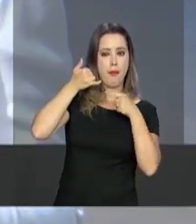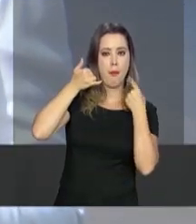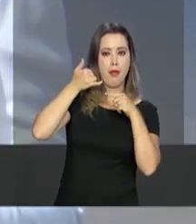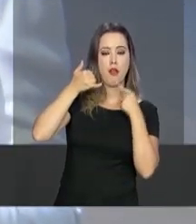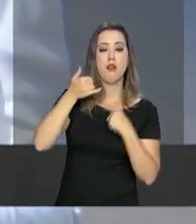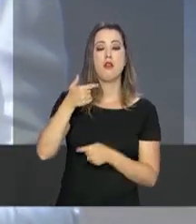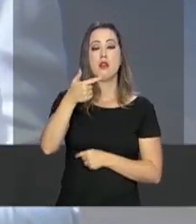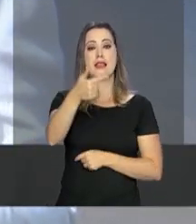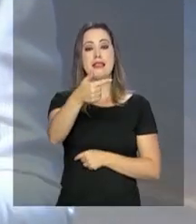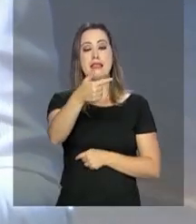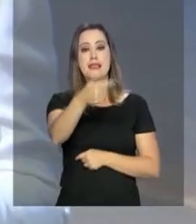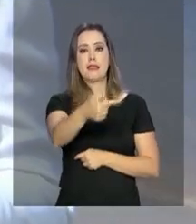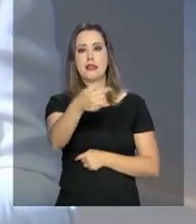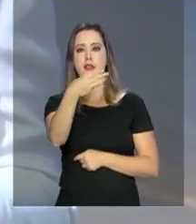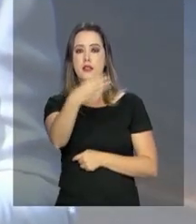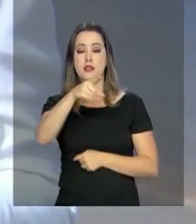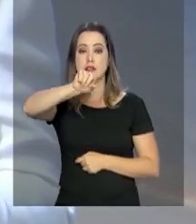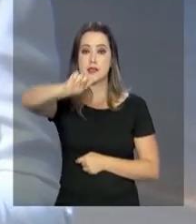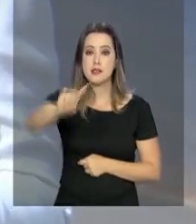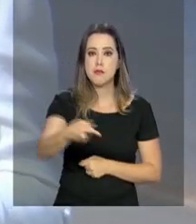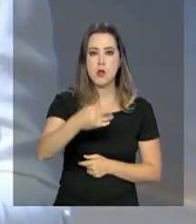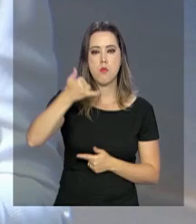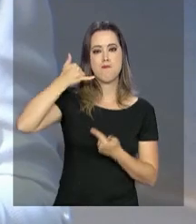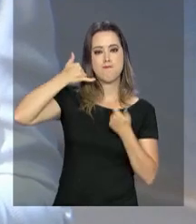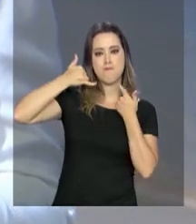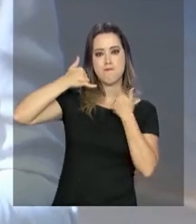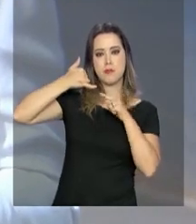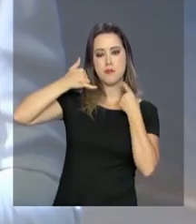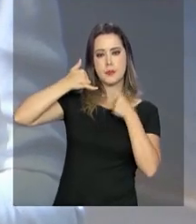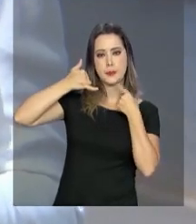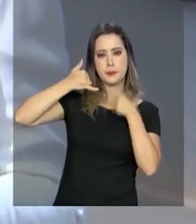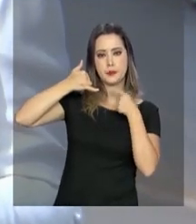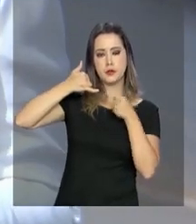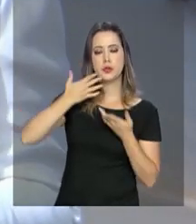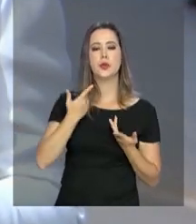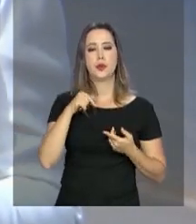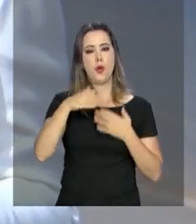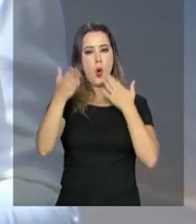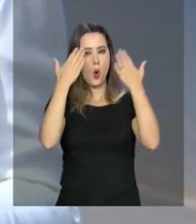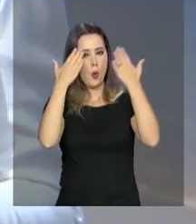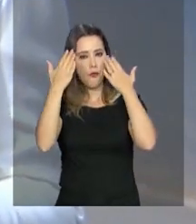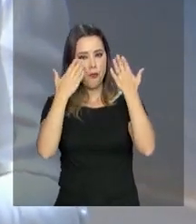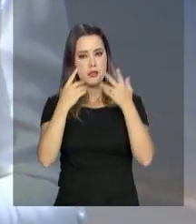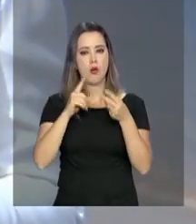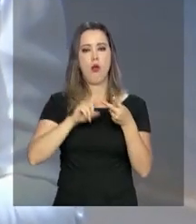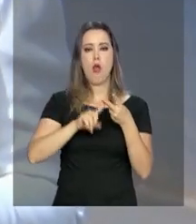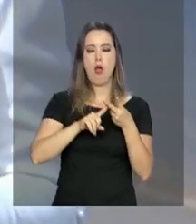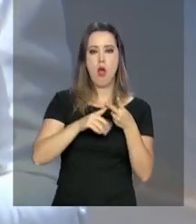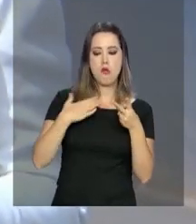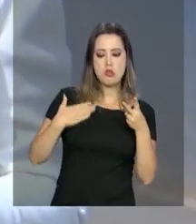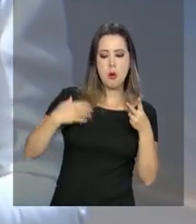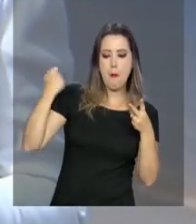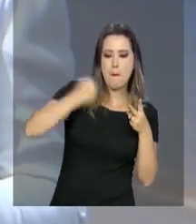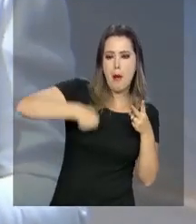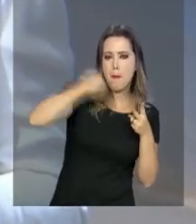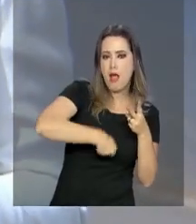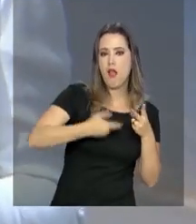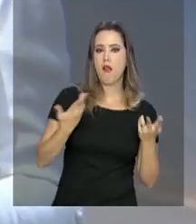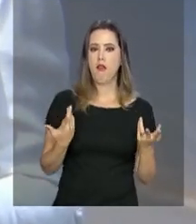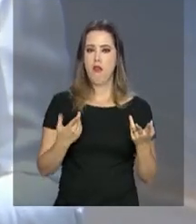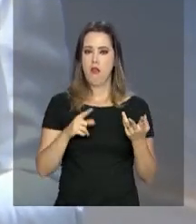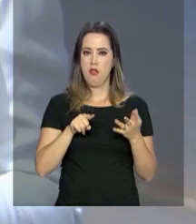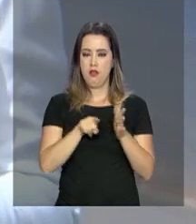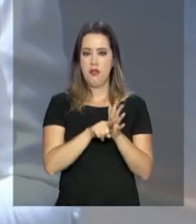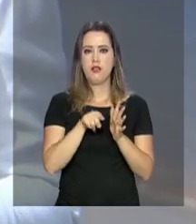73 mil denúncias a maior parte casos de violência física e psicológica o serviço registrou um crescimento